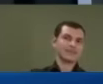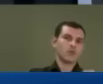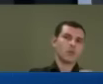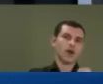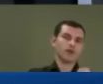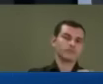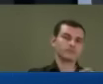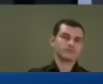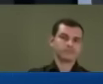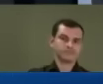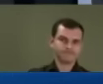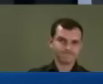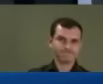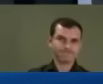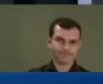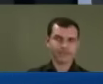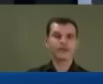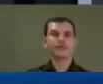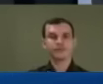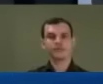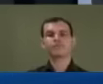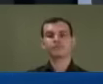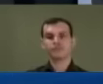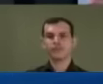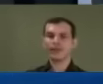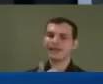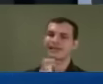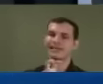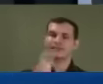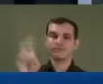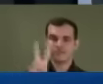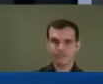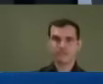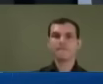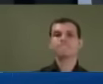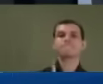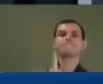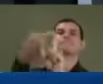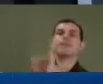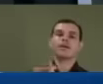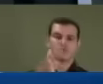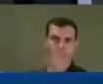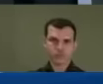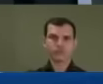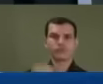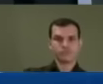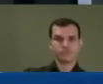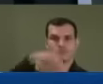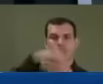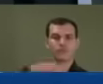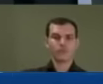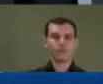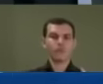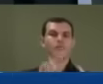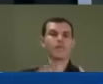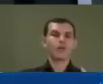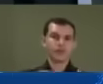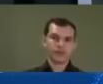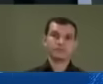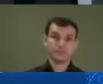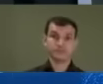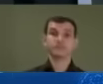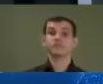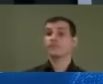foram transpostos para o quadro da União. Como costumo dizer, significado diagnóstico, não precisaria